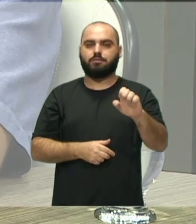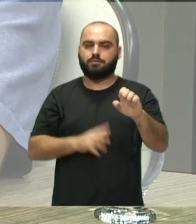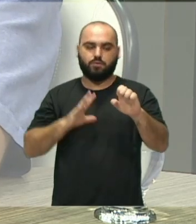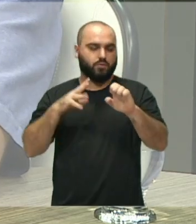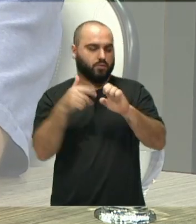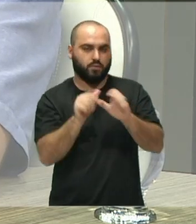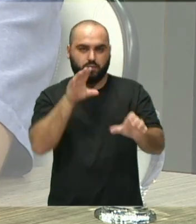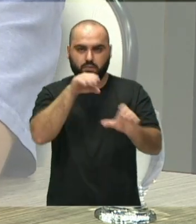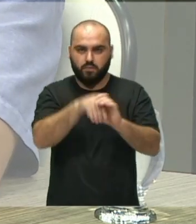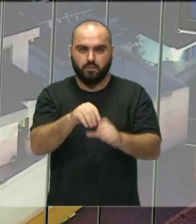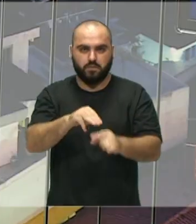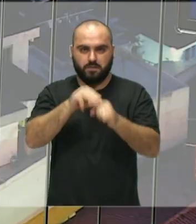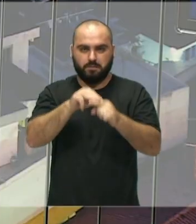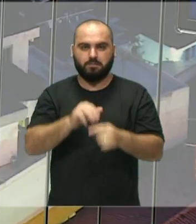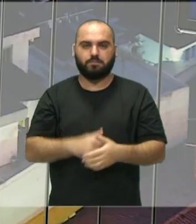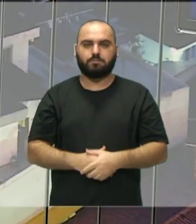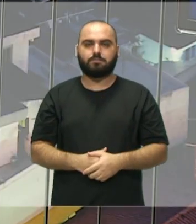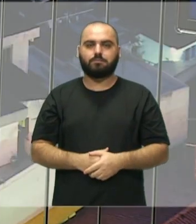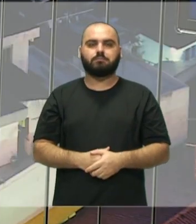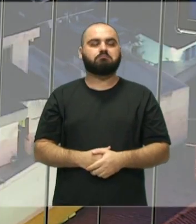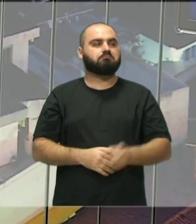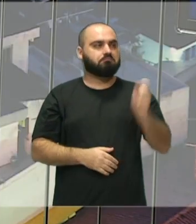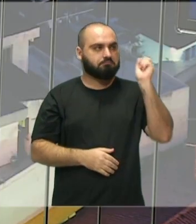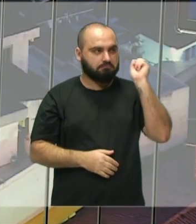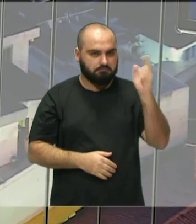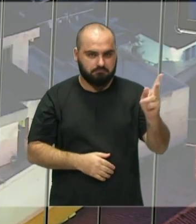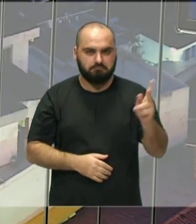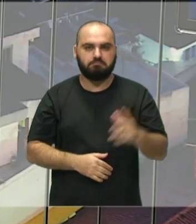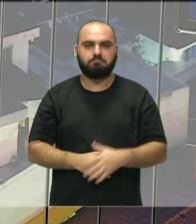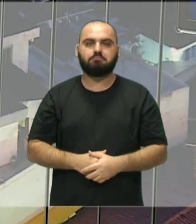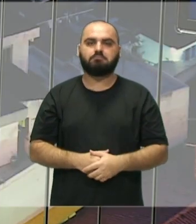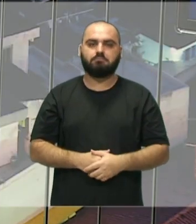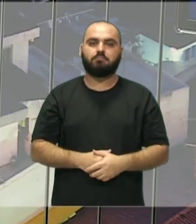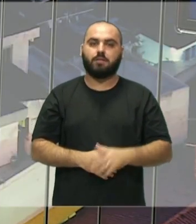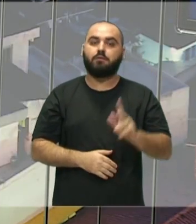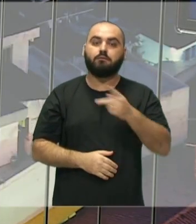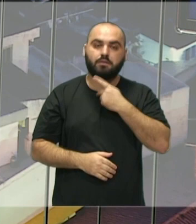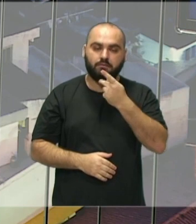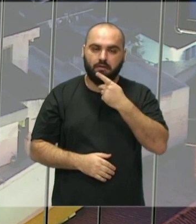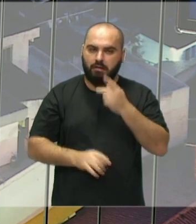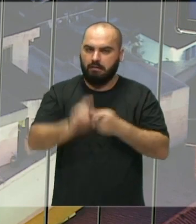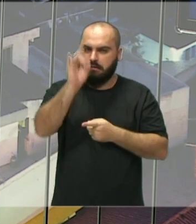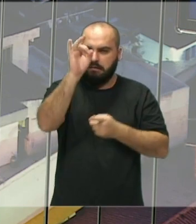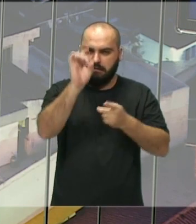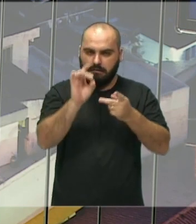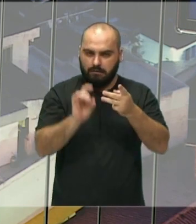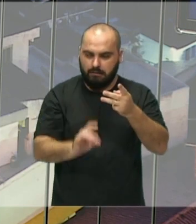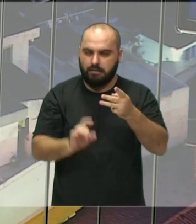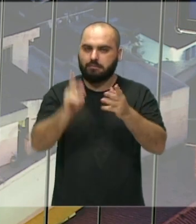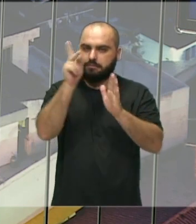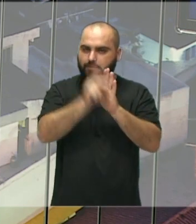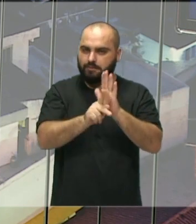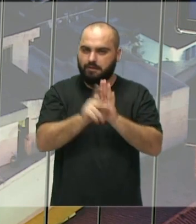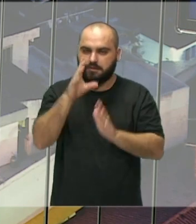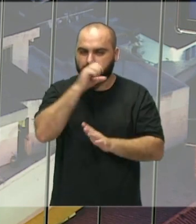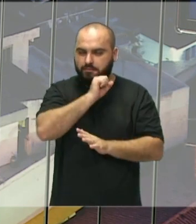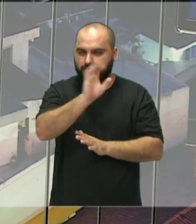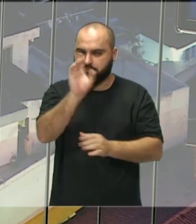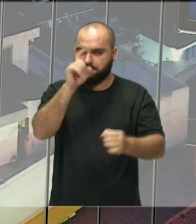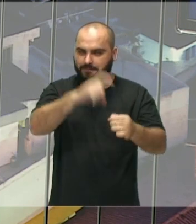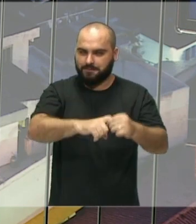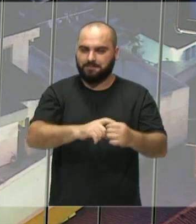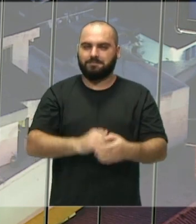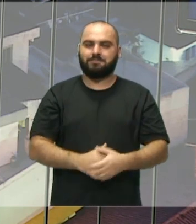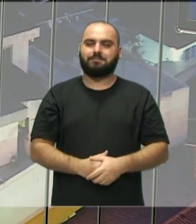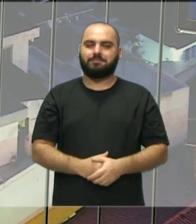nos municípios. Ok, e individualmente a gente vai falar sobre cada um desses projetos a partir do próximo bloco. É só um minuto, a gente